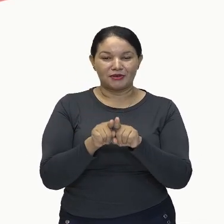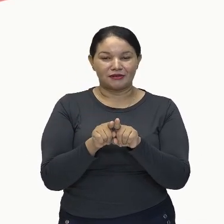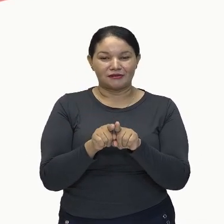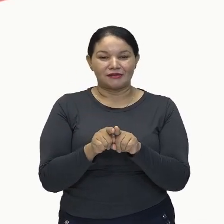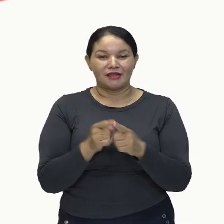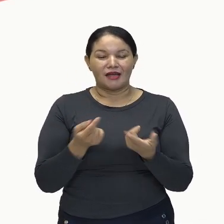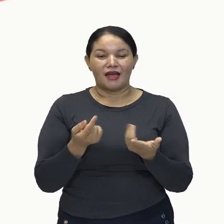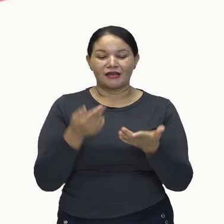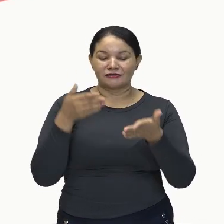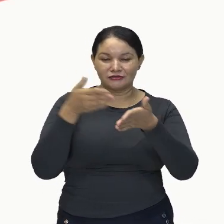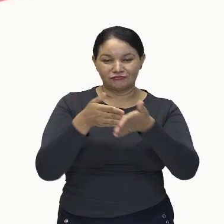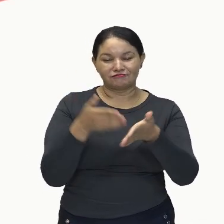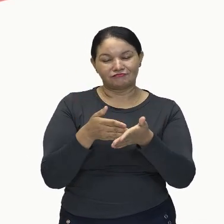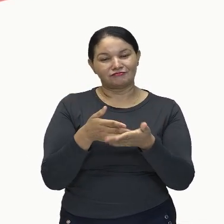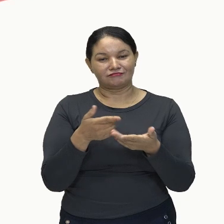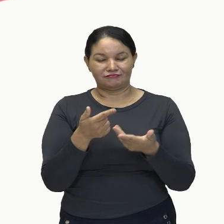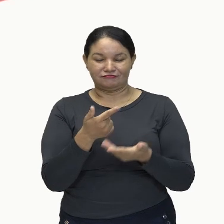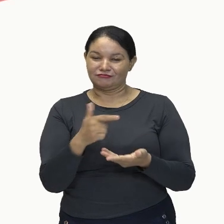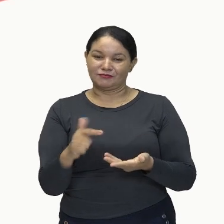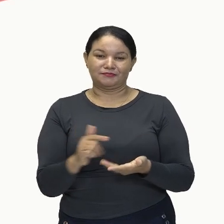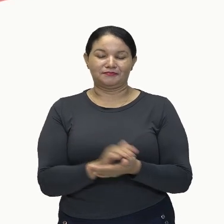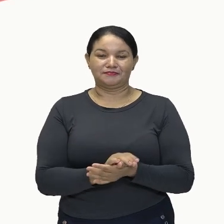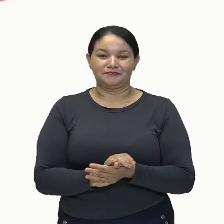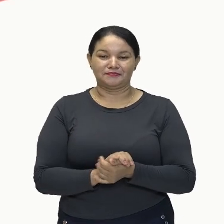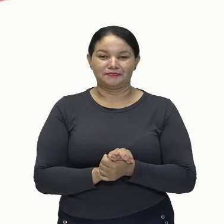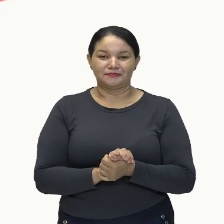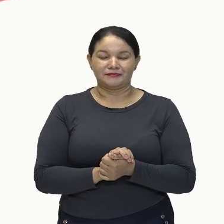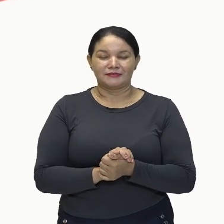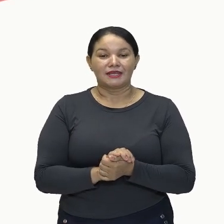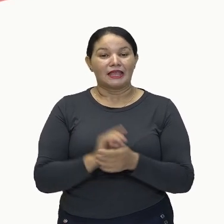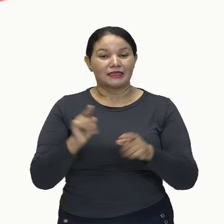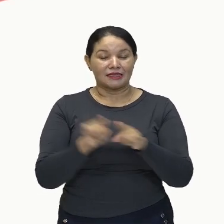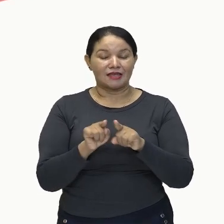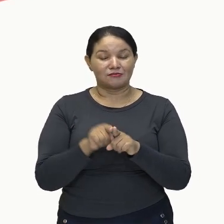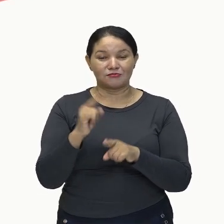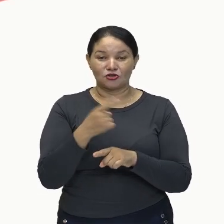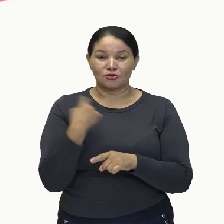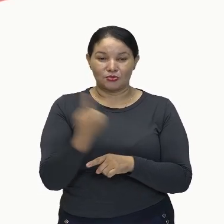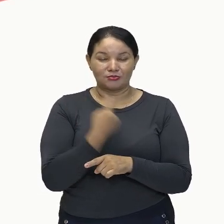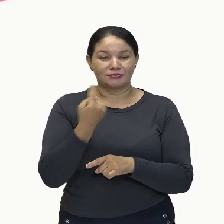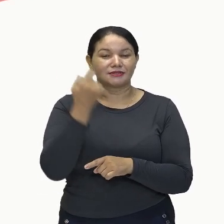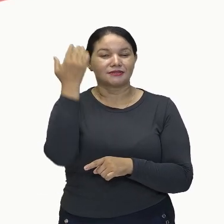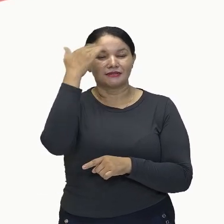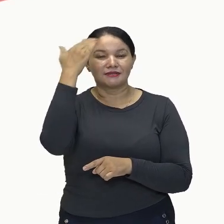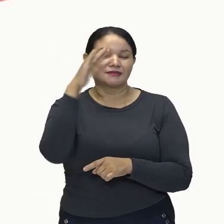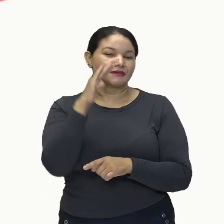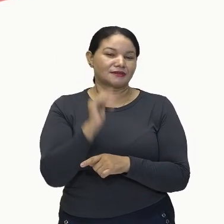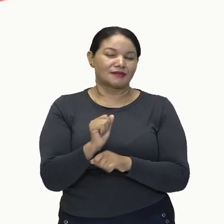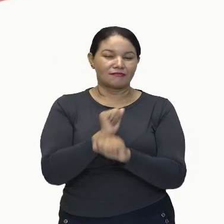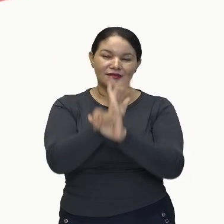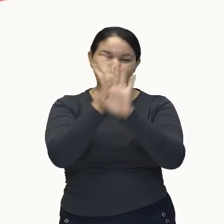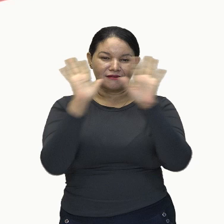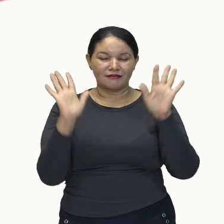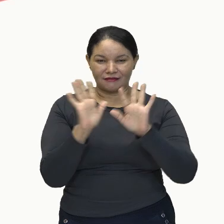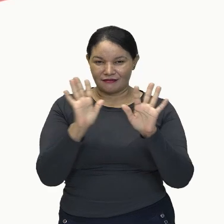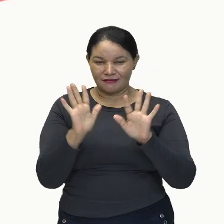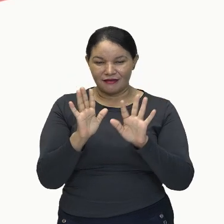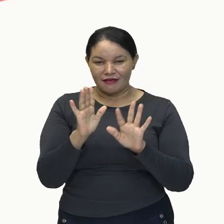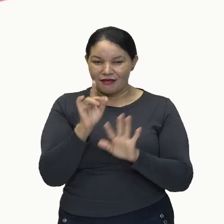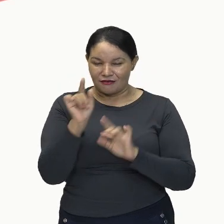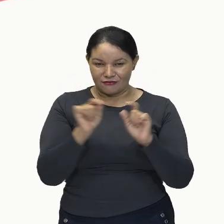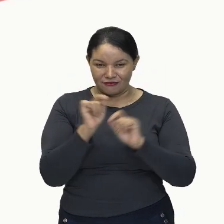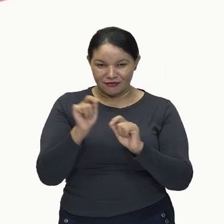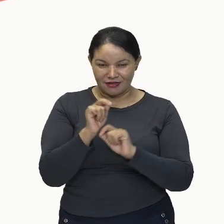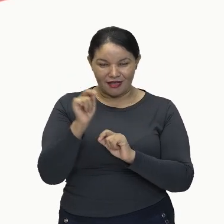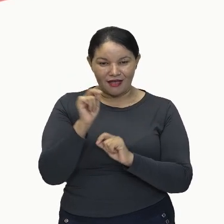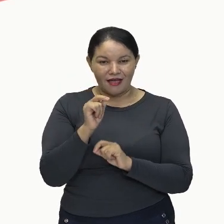prática, certo? Para que a gente possa compreender bem essas ideias, a ideia do